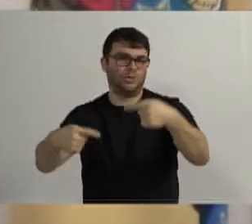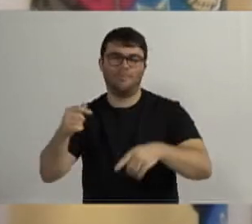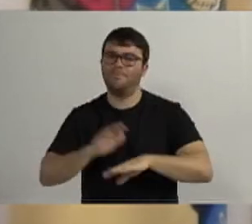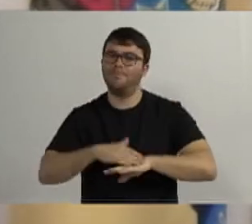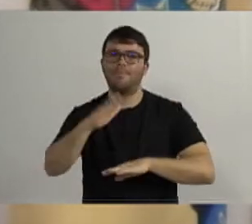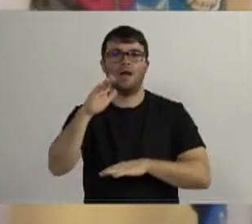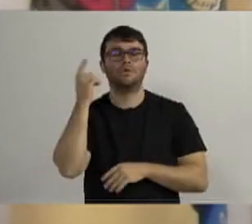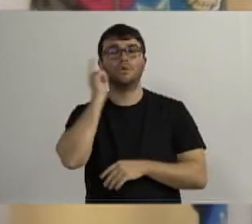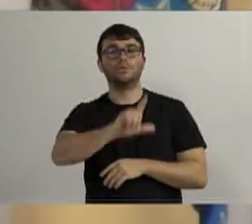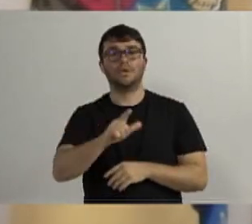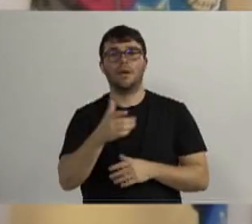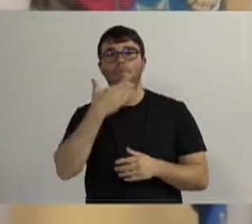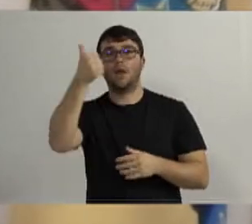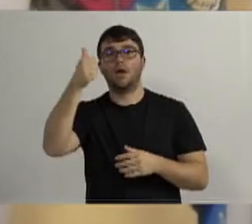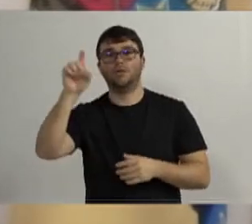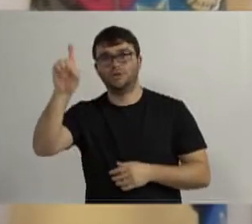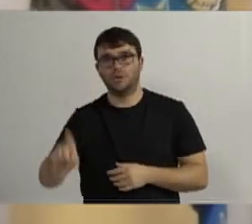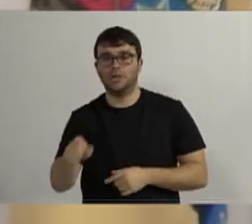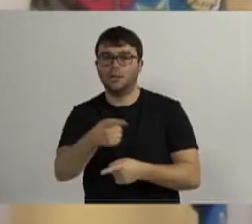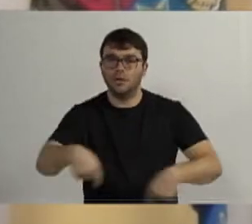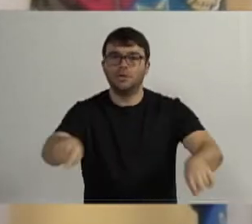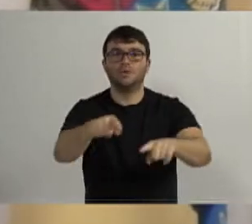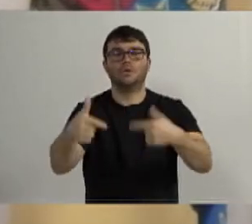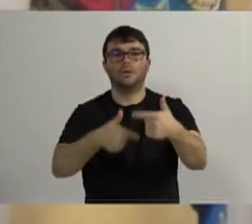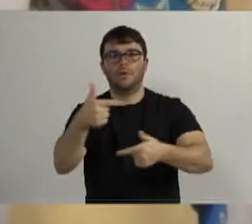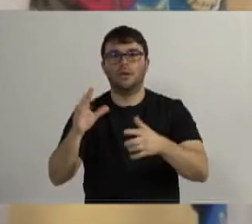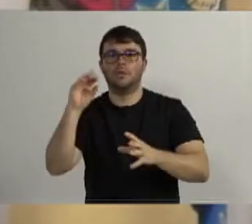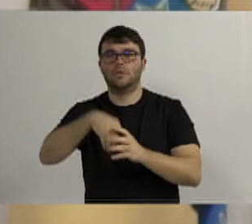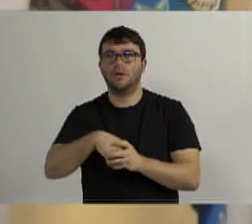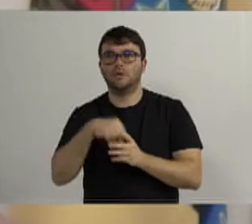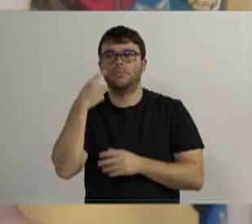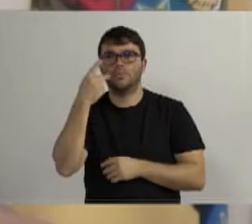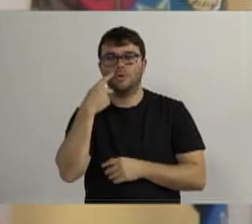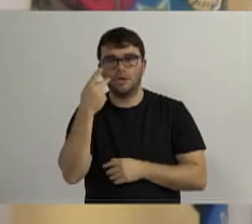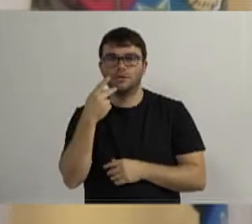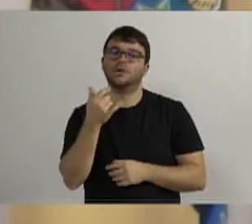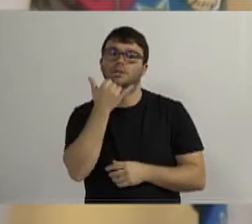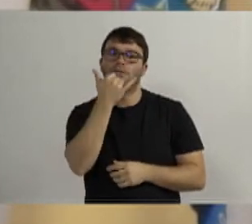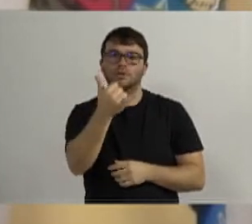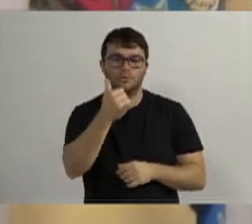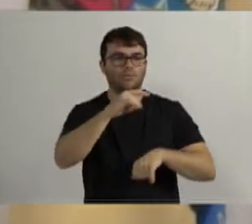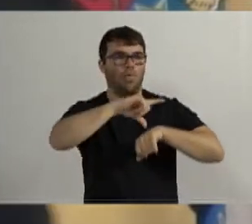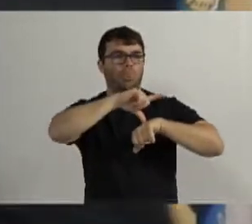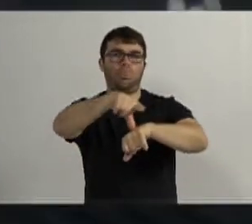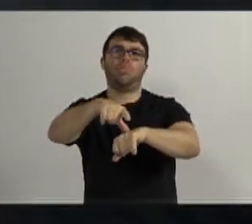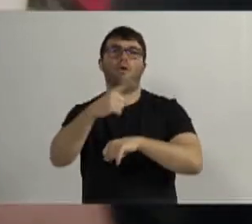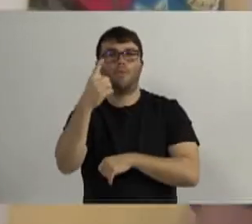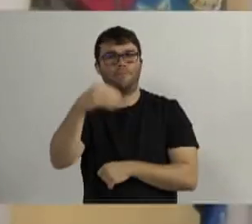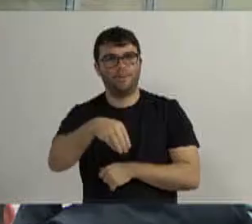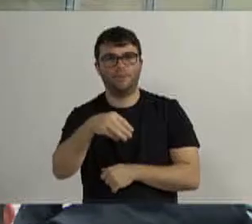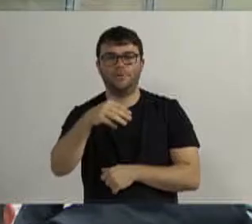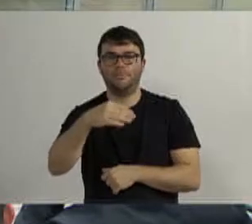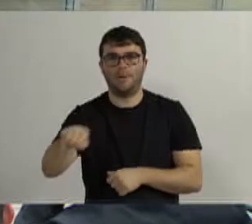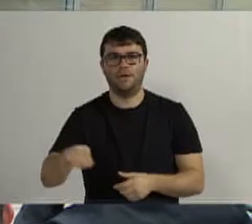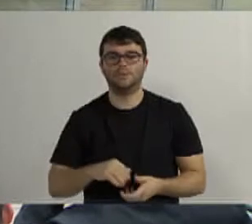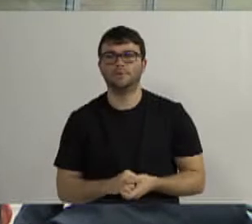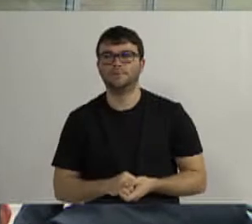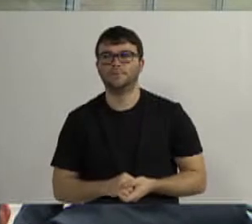vez mais para garantir o direito desse trabalhadores da política pública de educação desculpa eu passei um minuto e meio